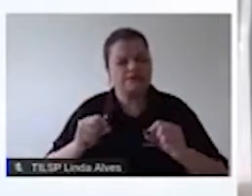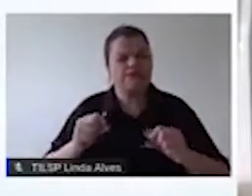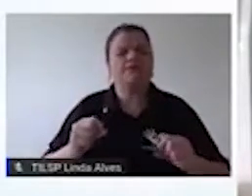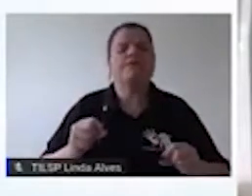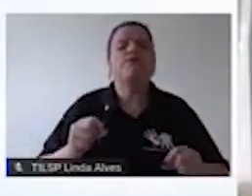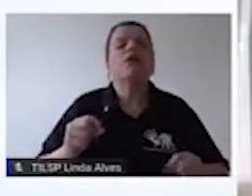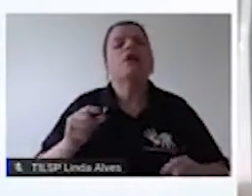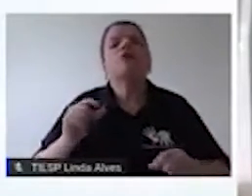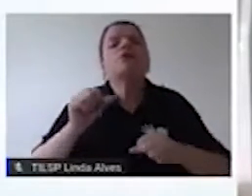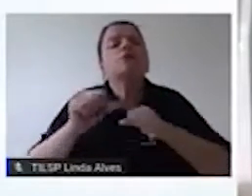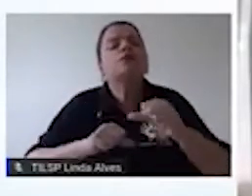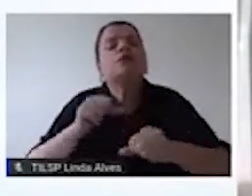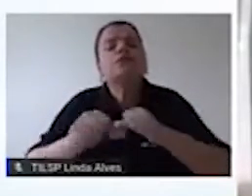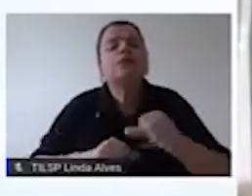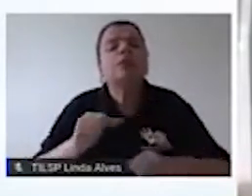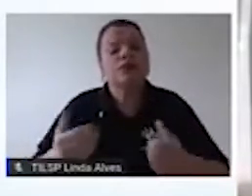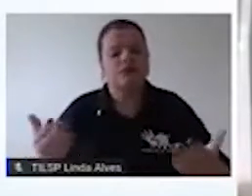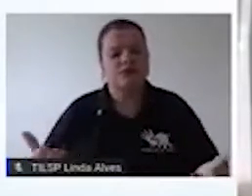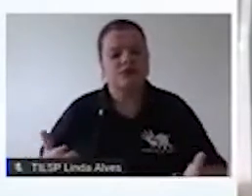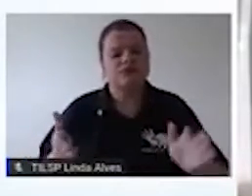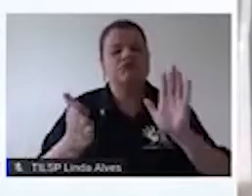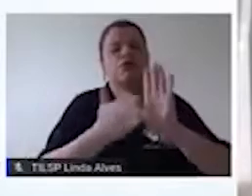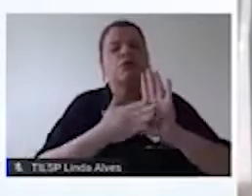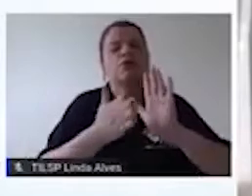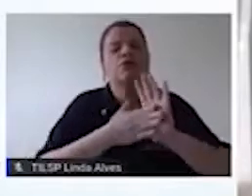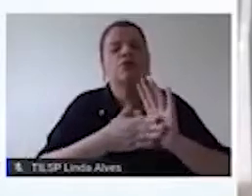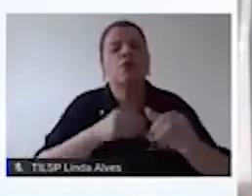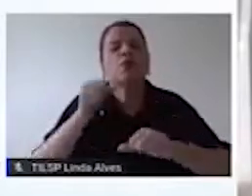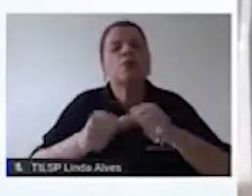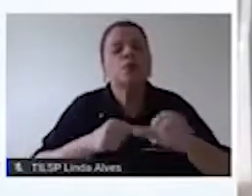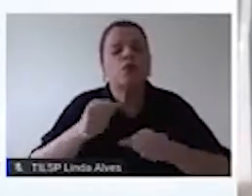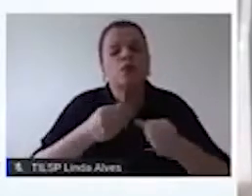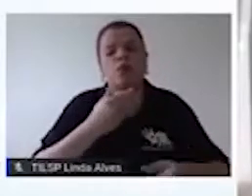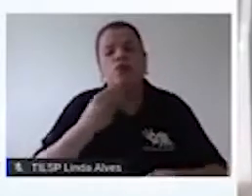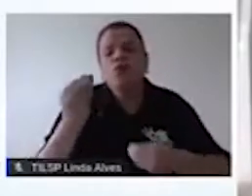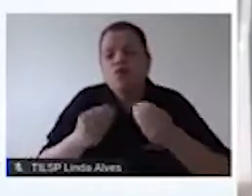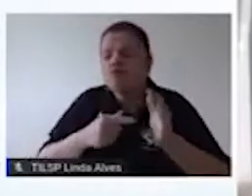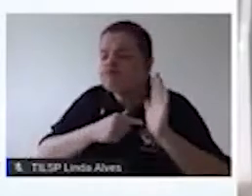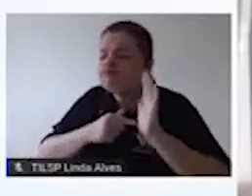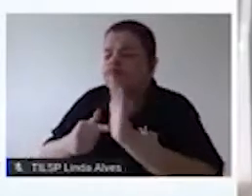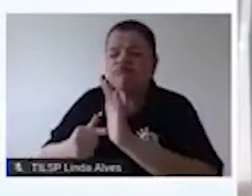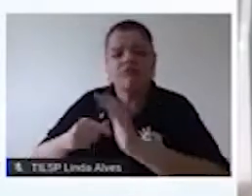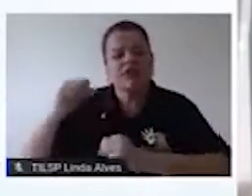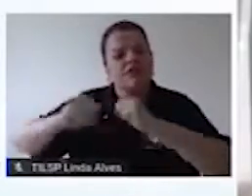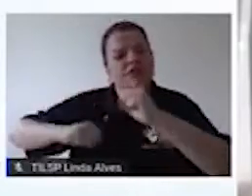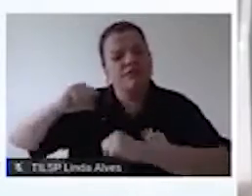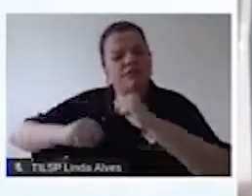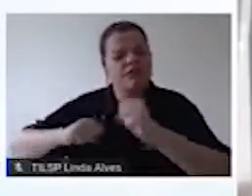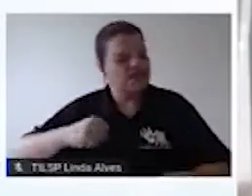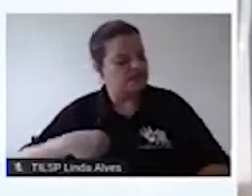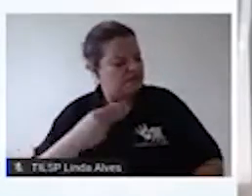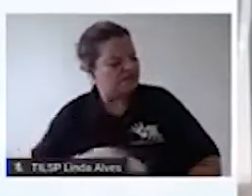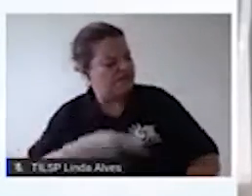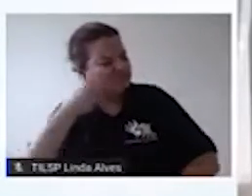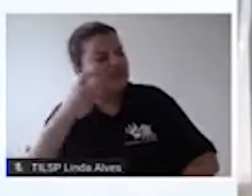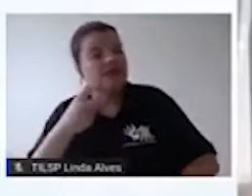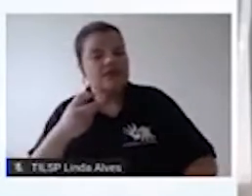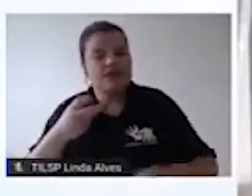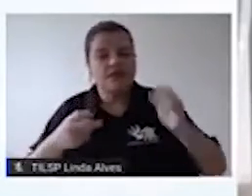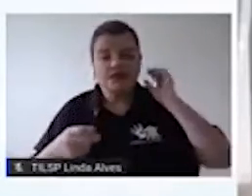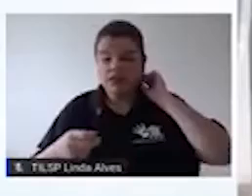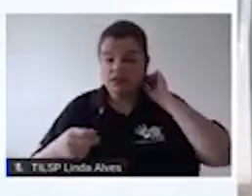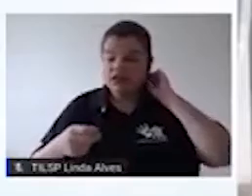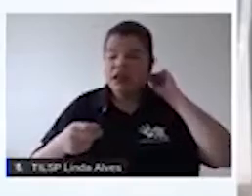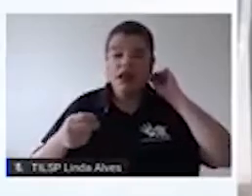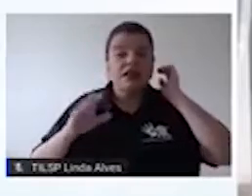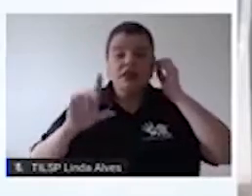o que podemos fazer, o que podemos propor, enfim, para as empresas, para poder coibir, porque a gente sabe que tem muitos trabalhadores que não chegam ao